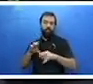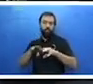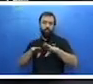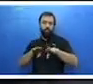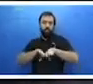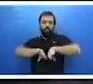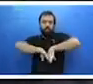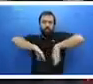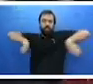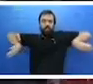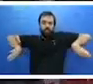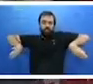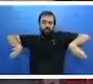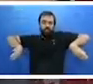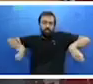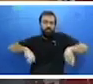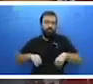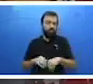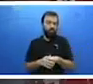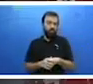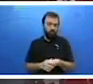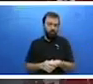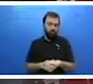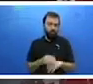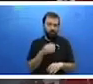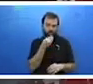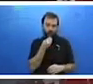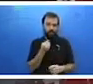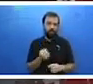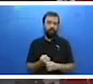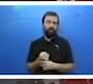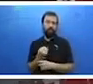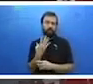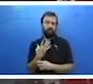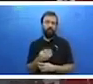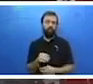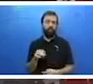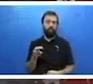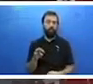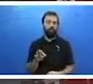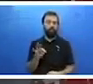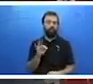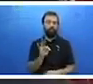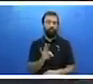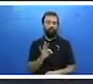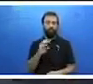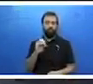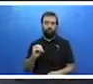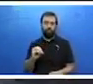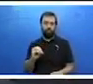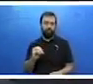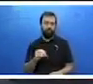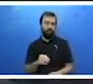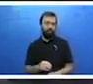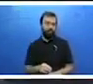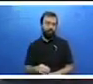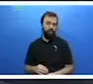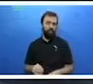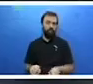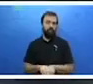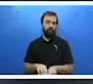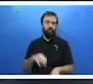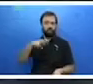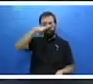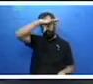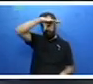Tocantins passou a integrar a região Norte. Gente, vocês lembram que na última aula, nessa apostila